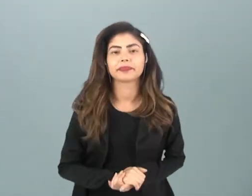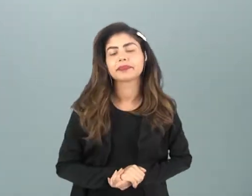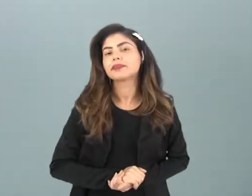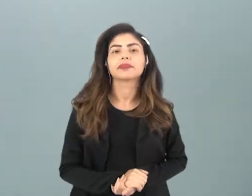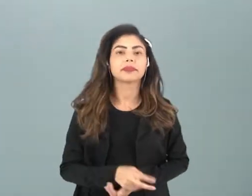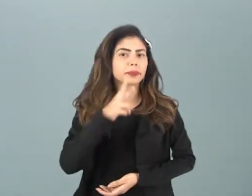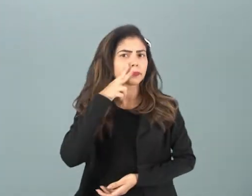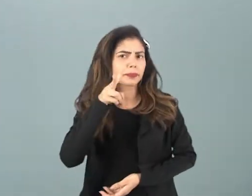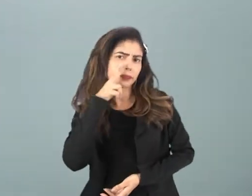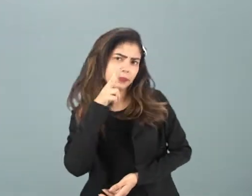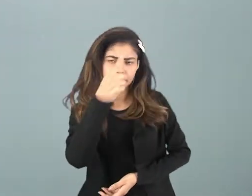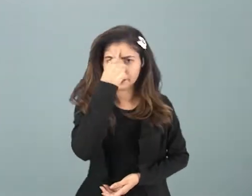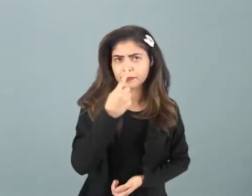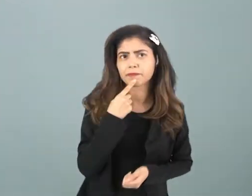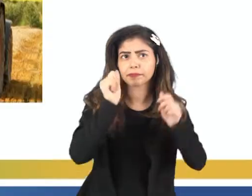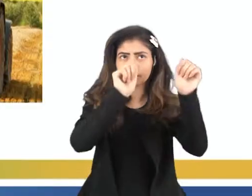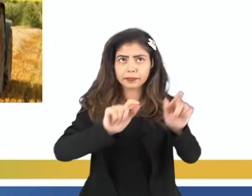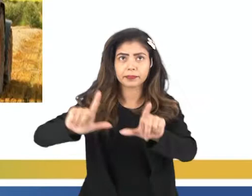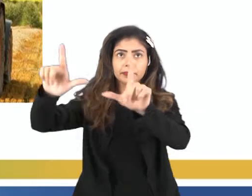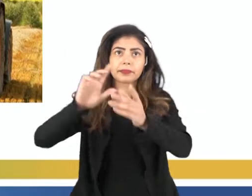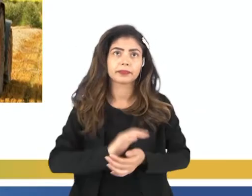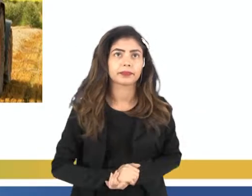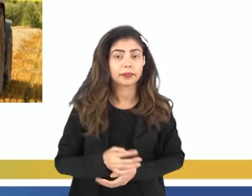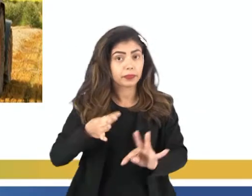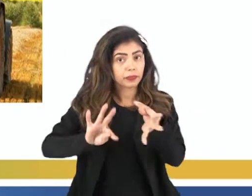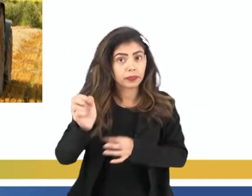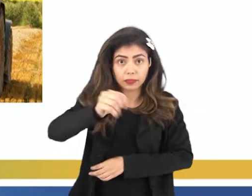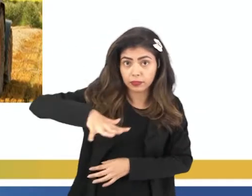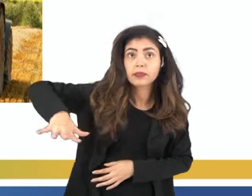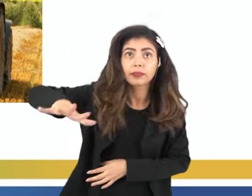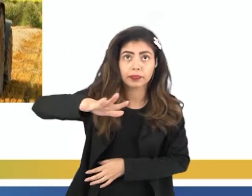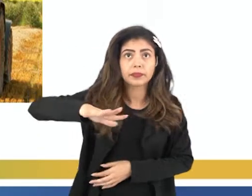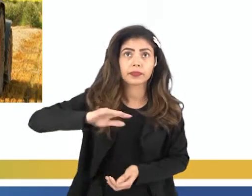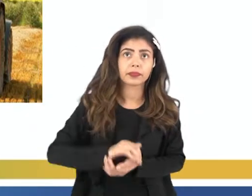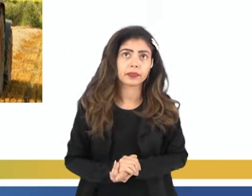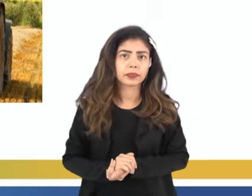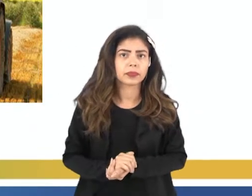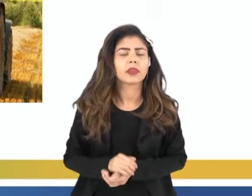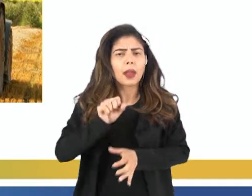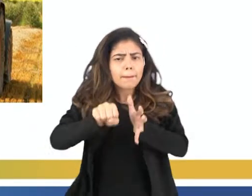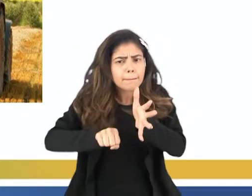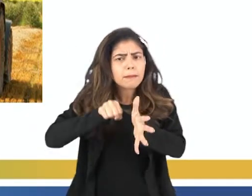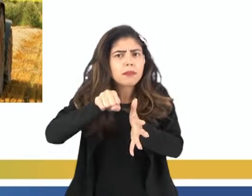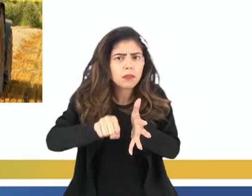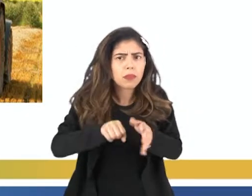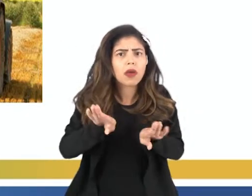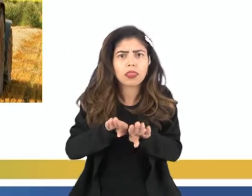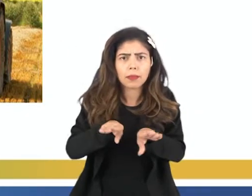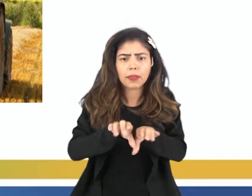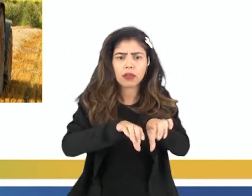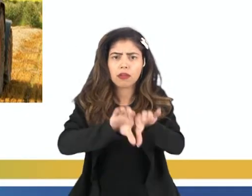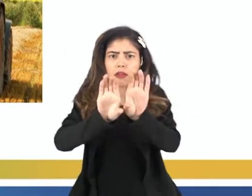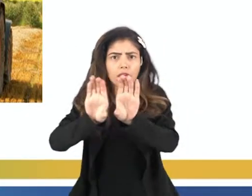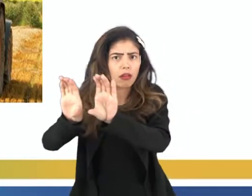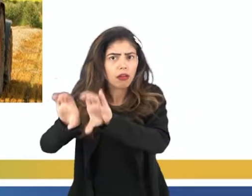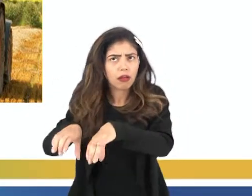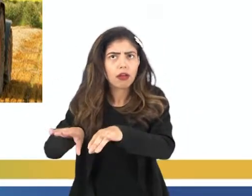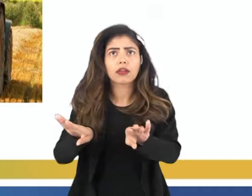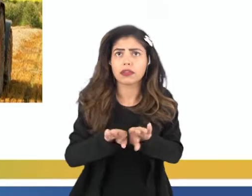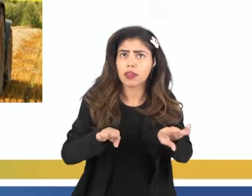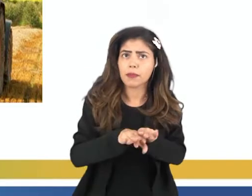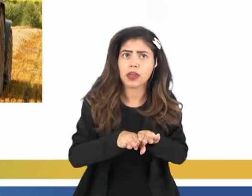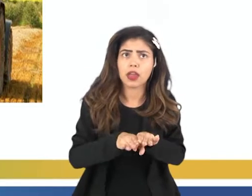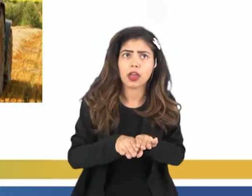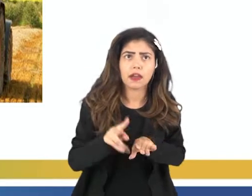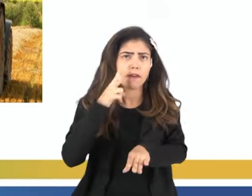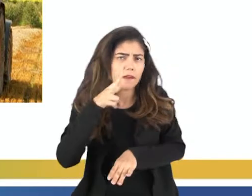indústrias. Veja a imagem a seguir. Tecnologia no campo, a mecanização agrícola. Veja que este